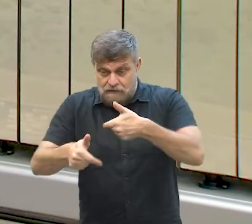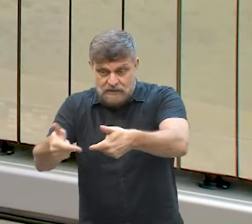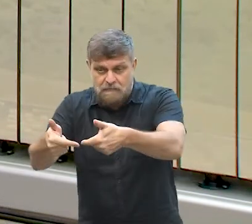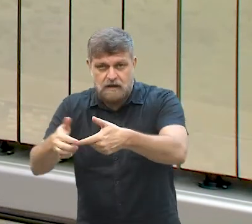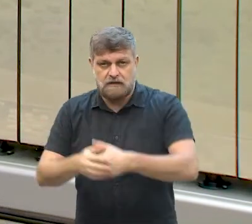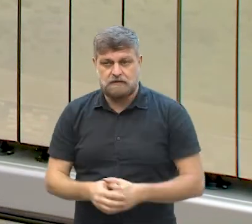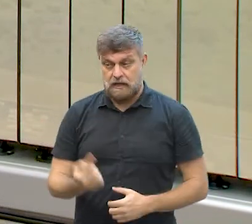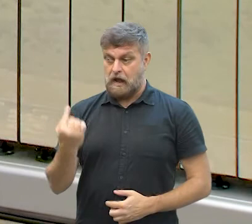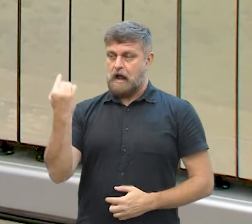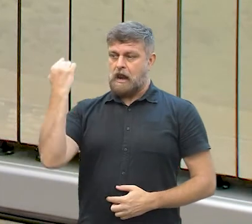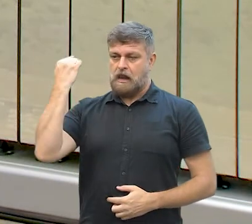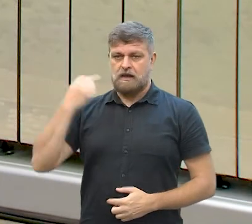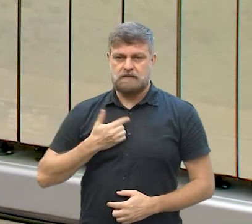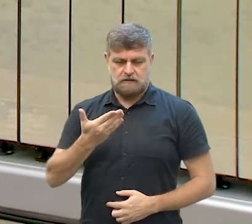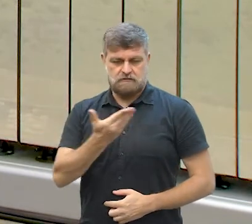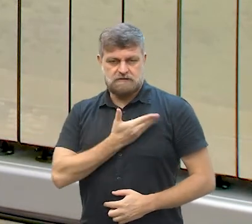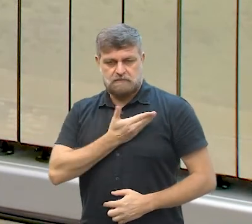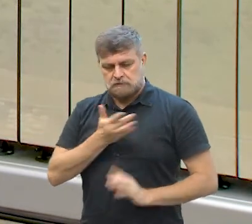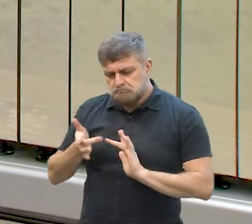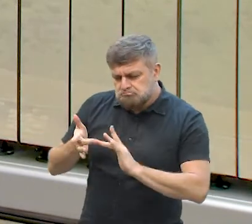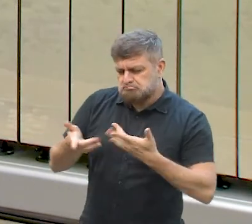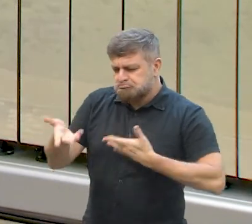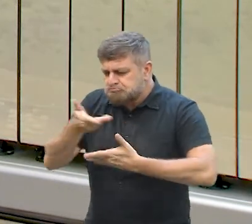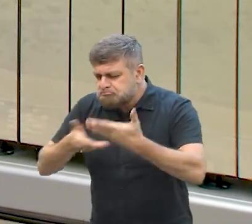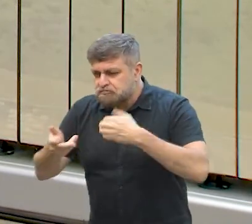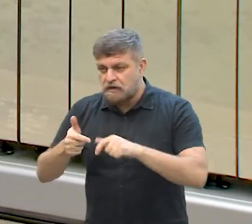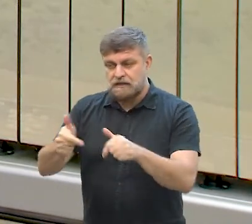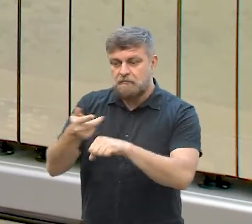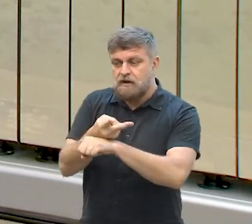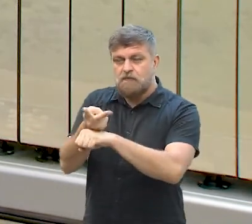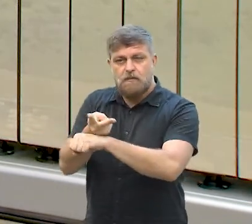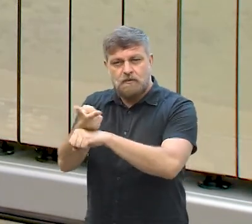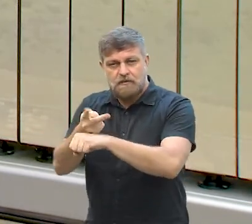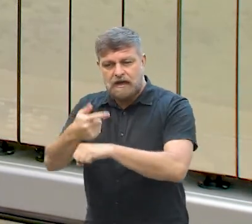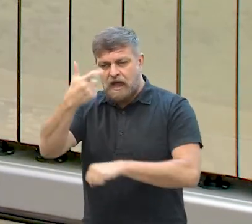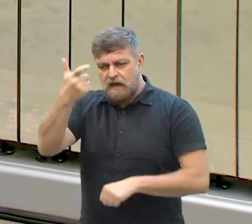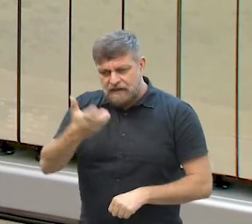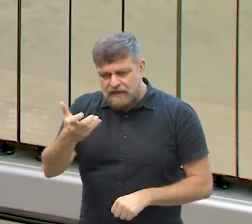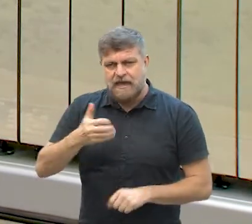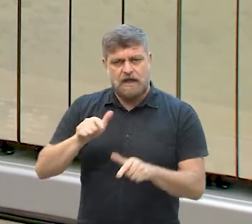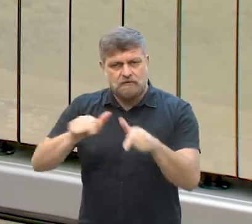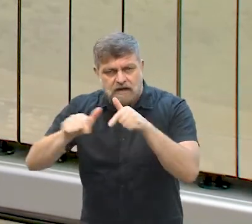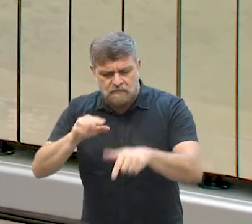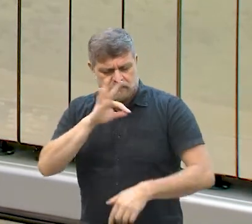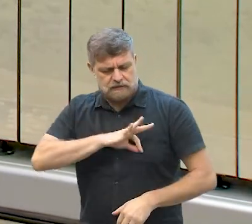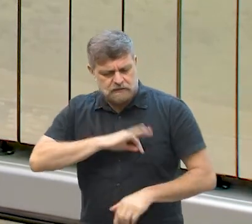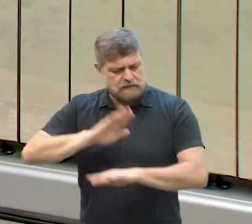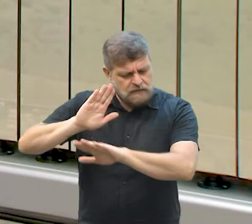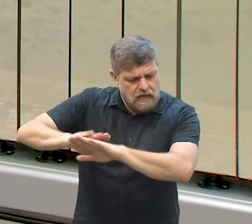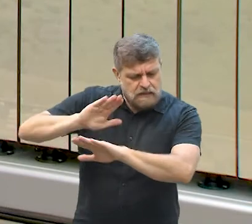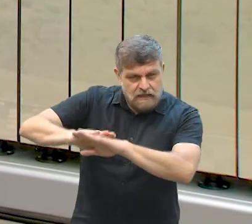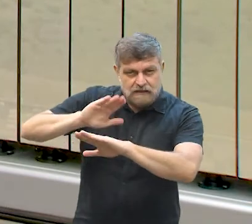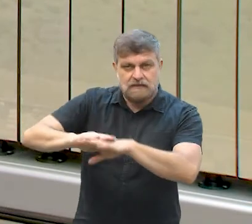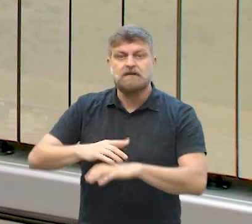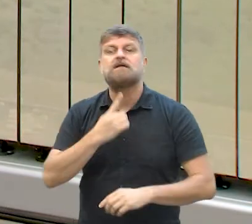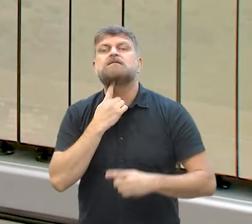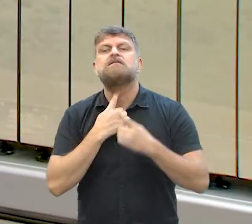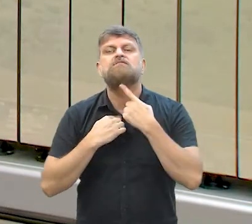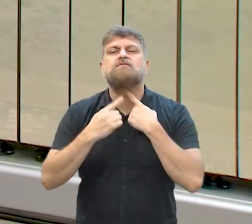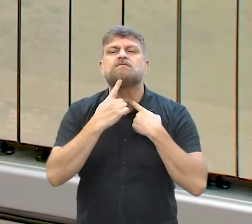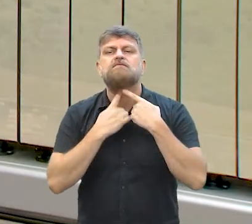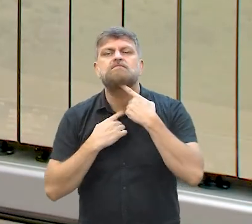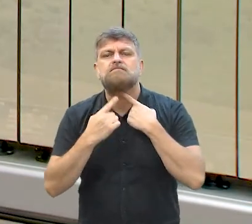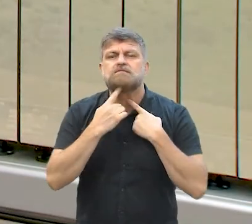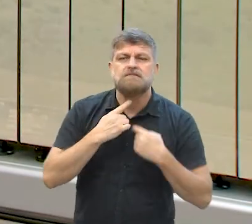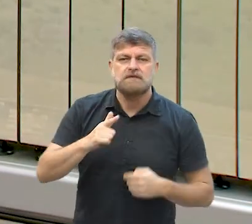um emprego. Então, a gente, entre os amigos, a gente sempre falava, não, vou procurar emprego, eu vou querer trabalhar, vou fazer isso, vou fazer aquilo. Então, era um